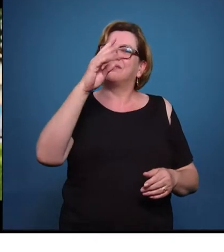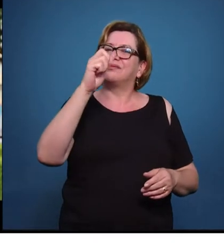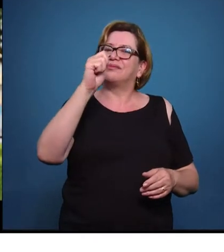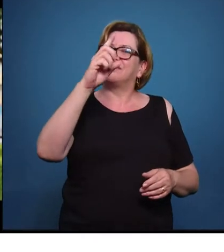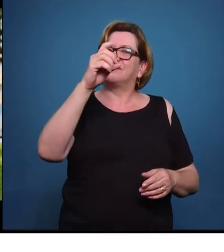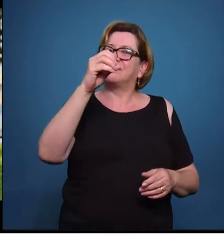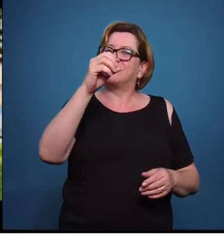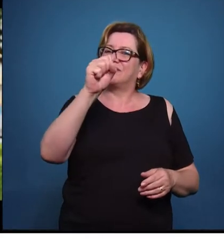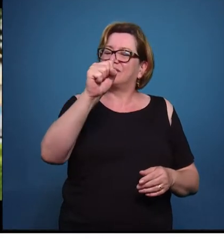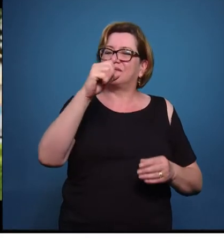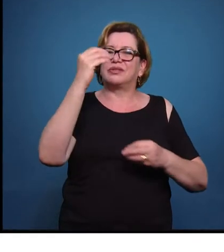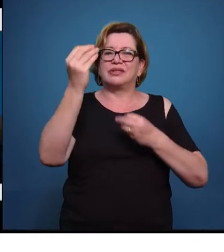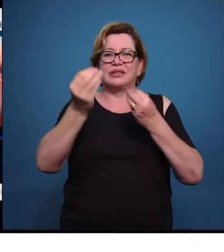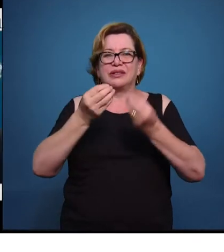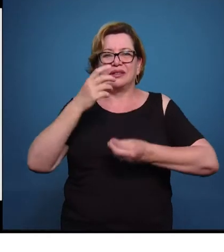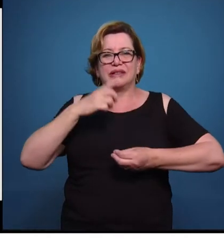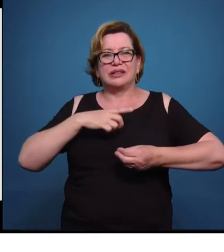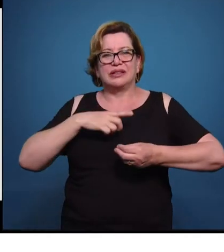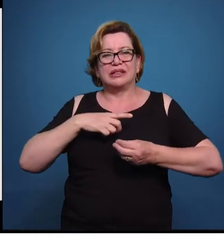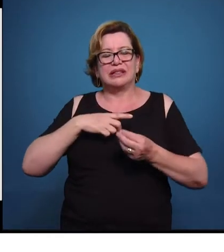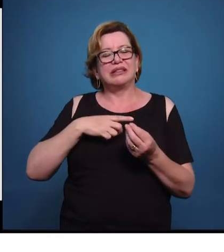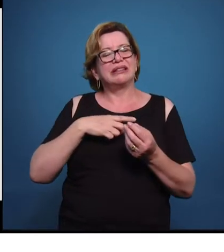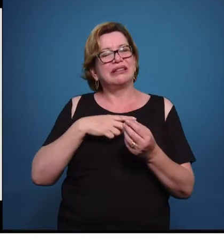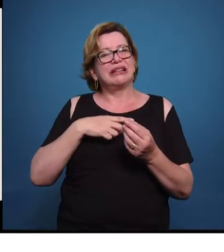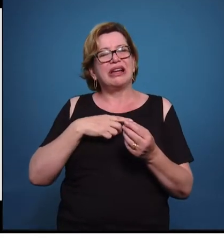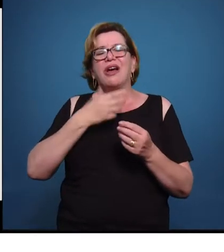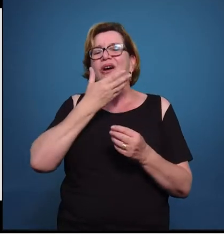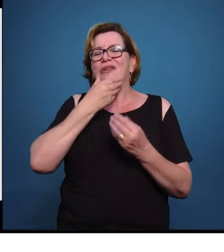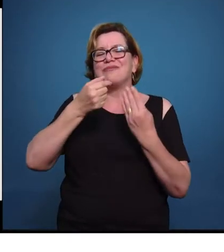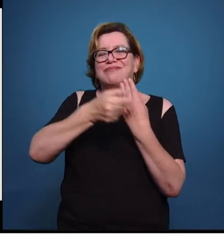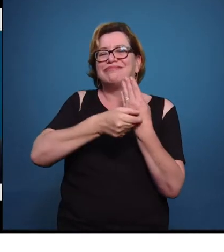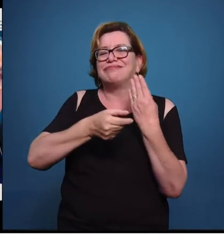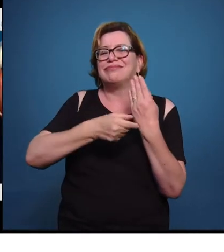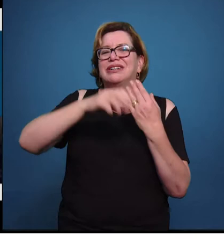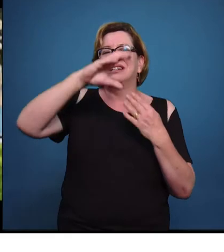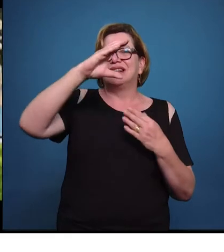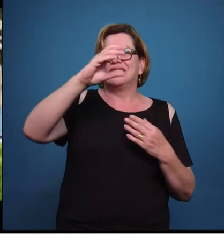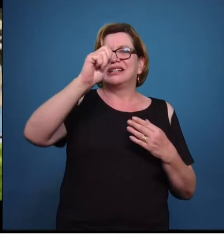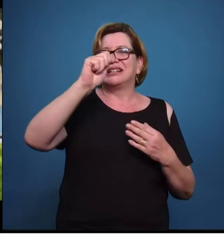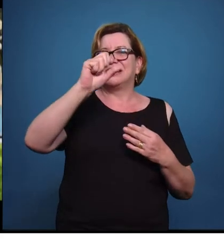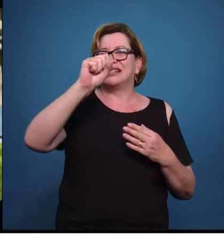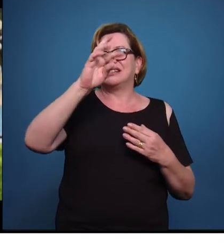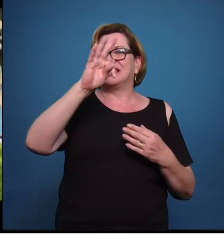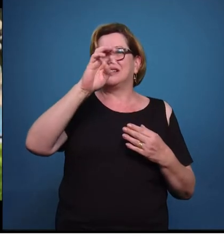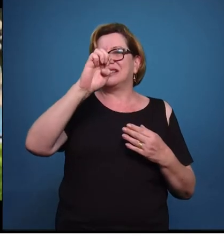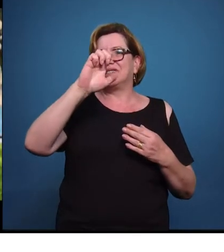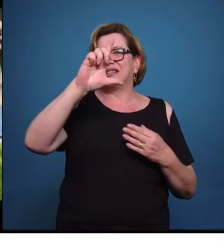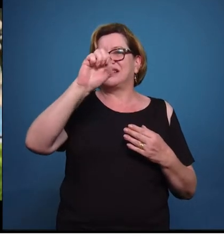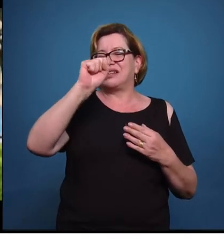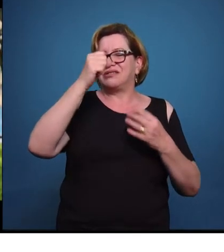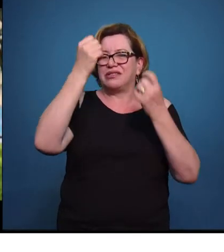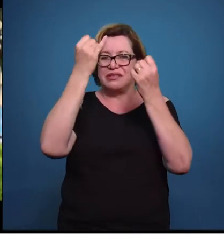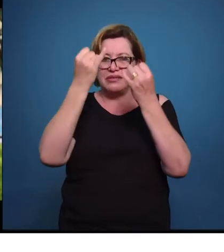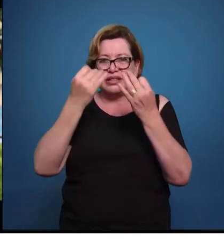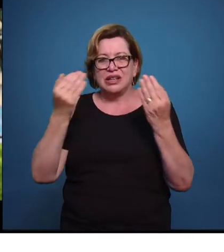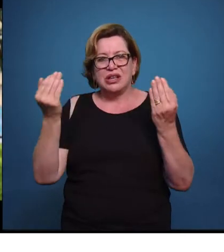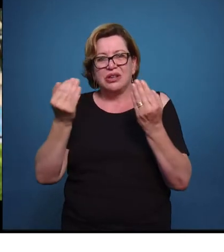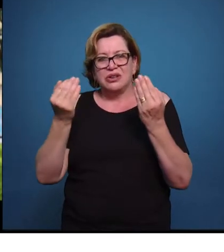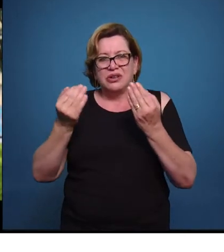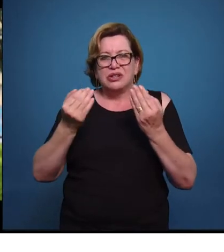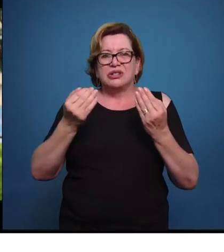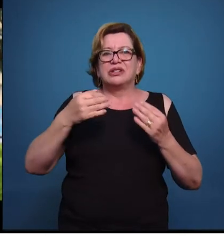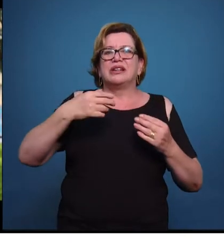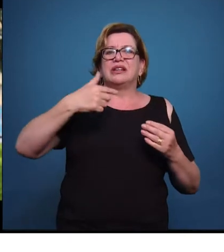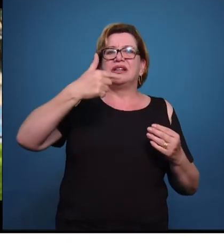mundo contemporâneo, o sociólogo Manuel Castells, nos indica claramente isso. Ele entende que hoje, para 3/4 da